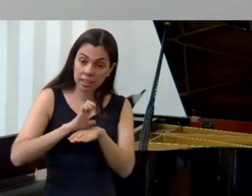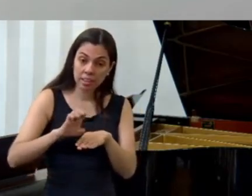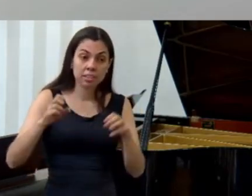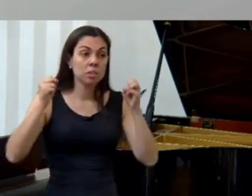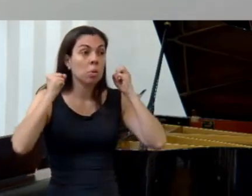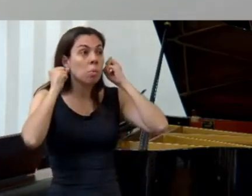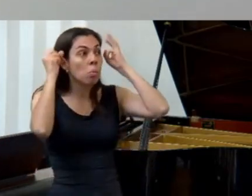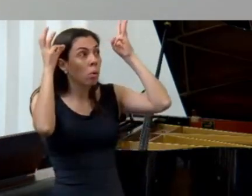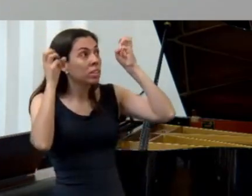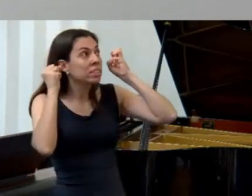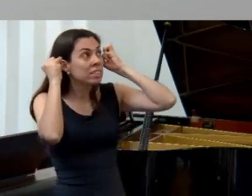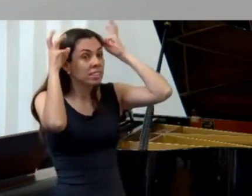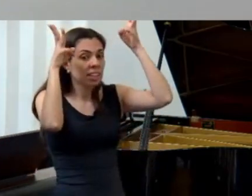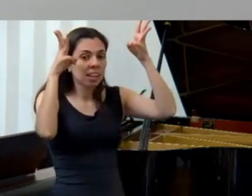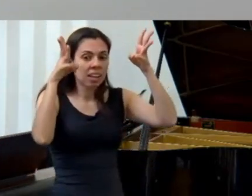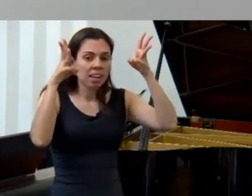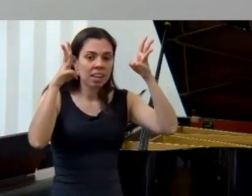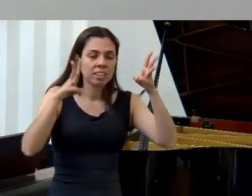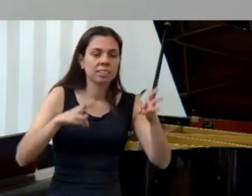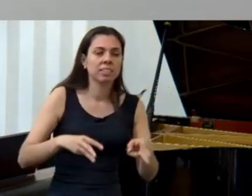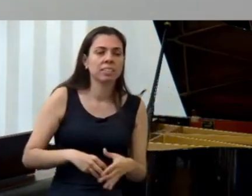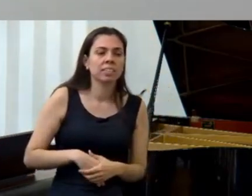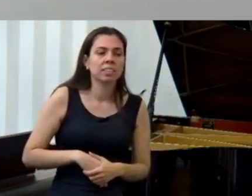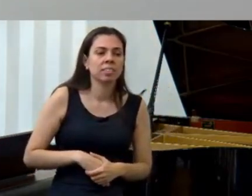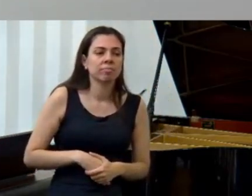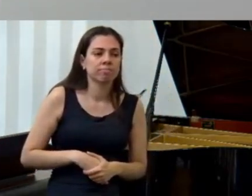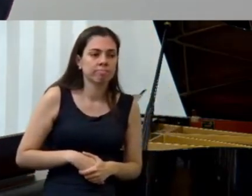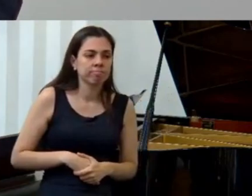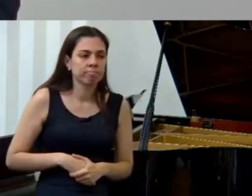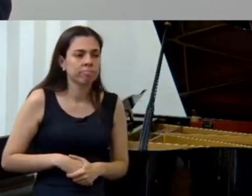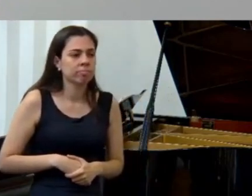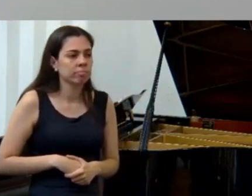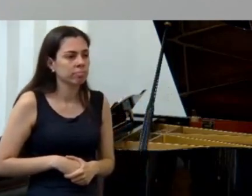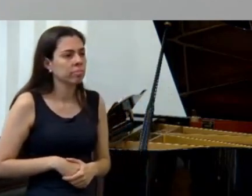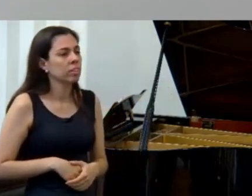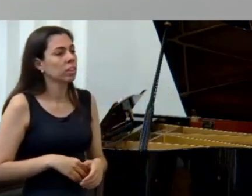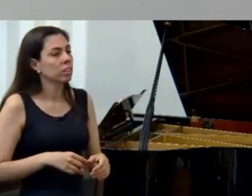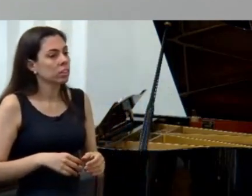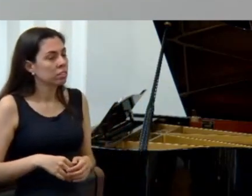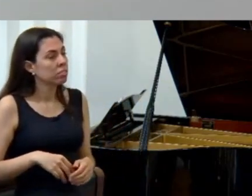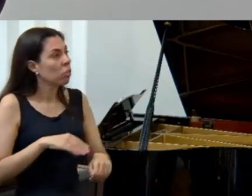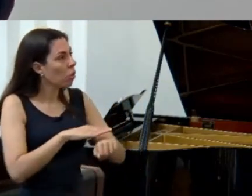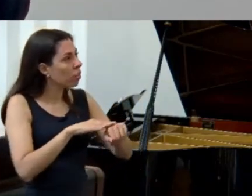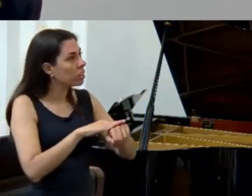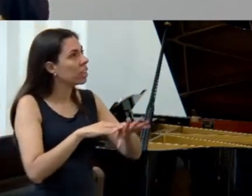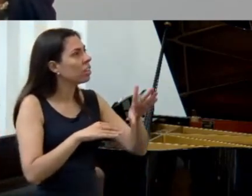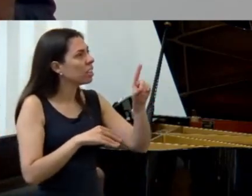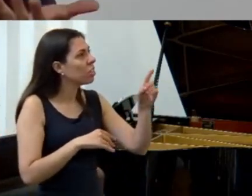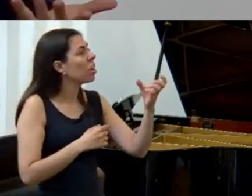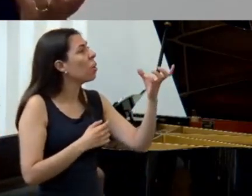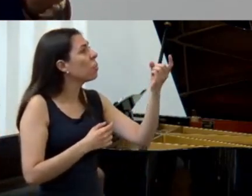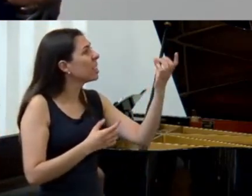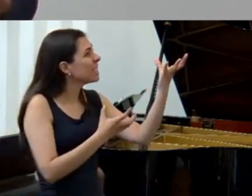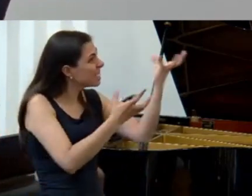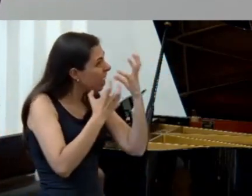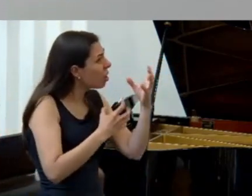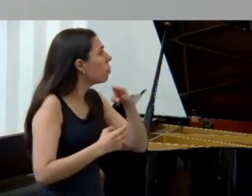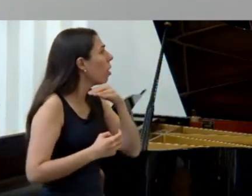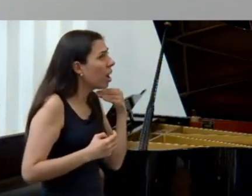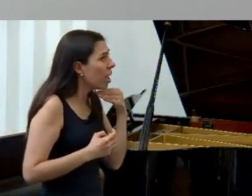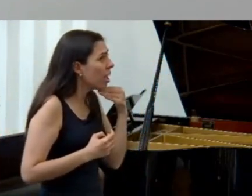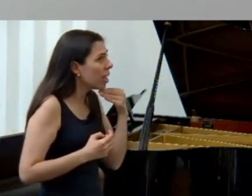Moisés, homens de Deus, chegaram diante do Senhor e falaram: Senhor, eu já não quero mais